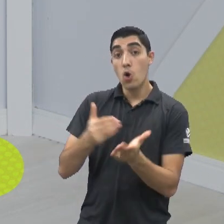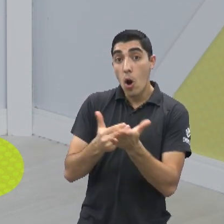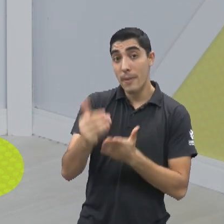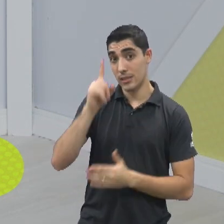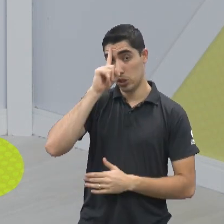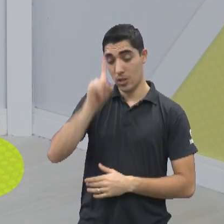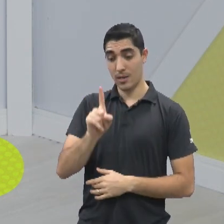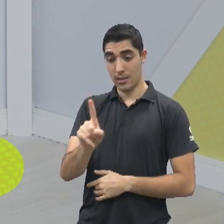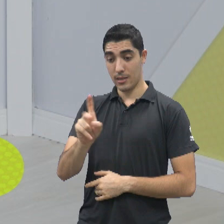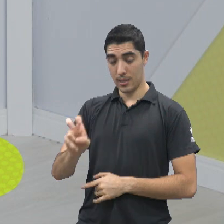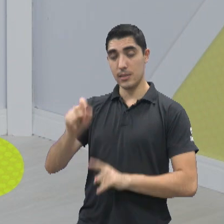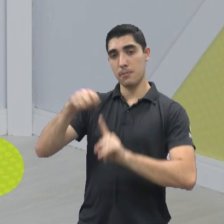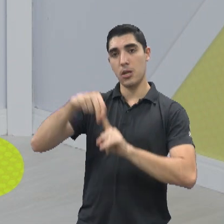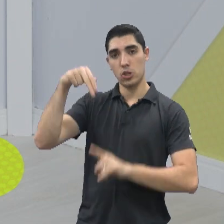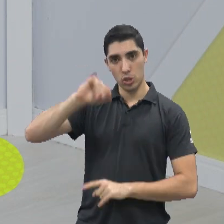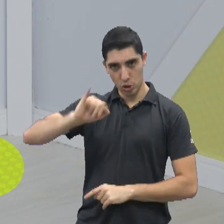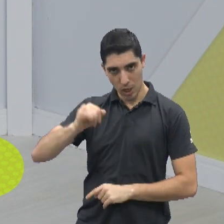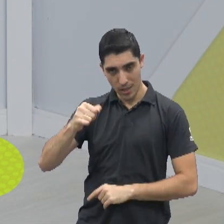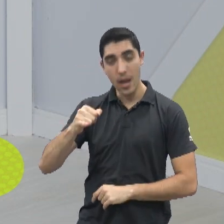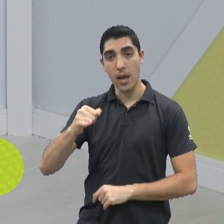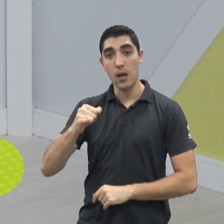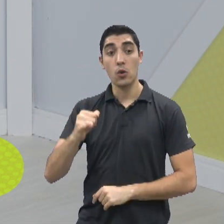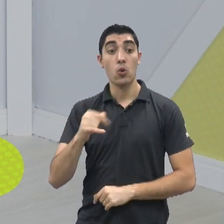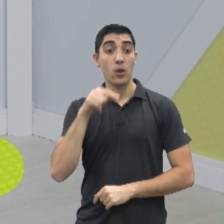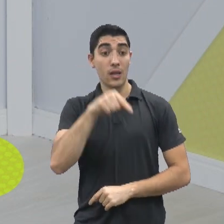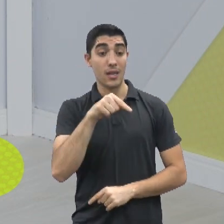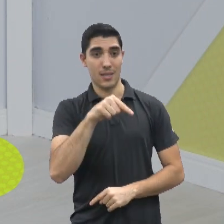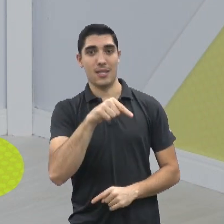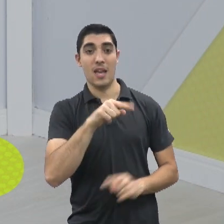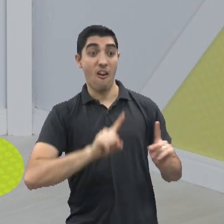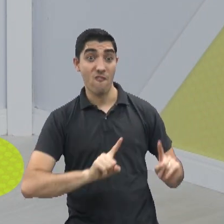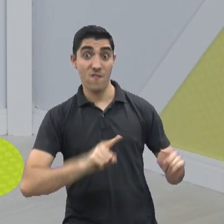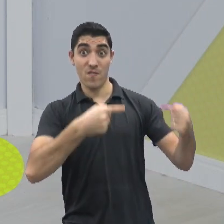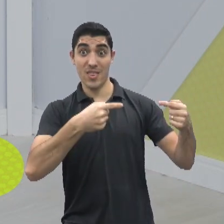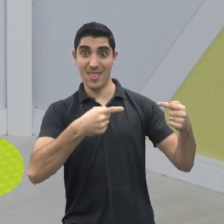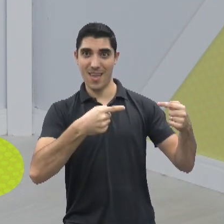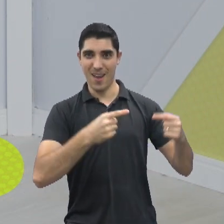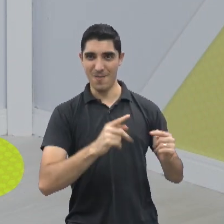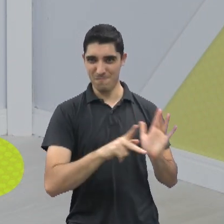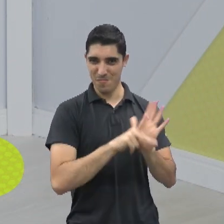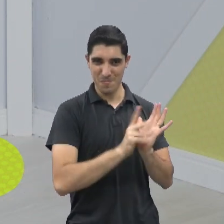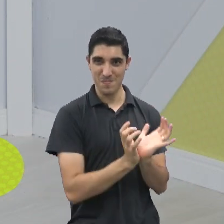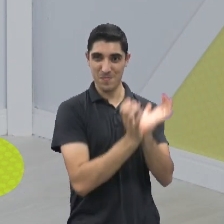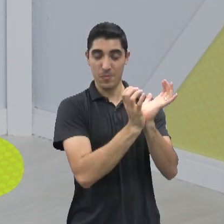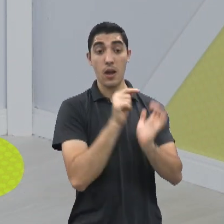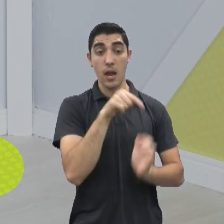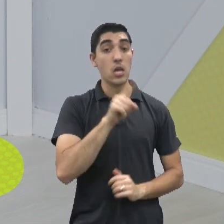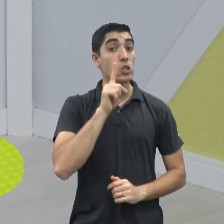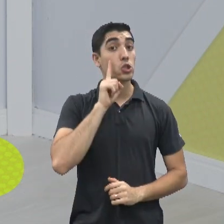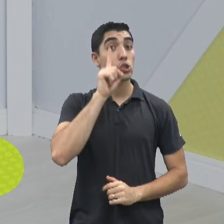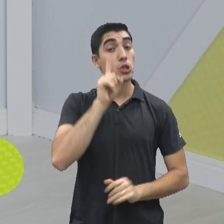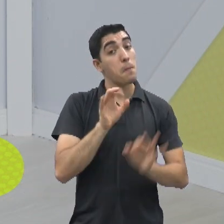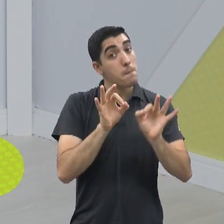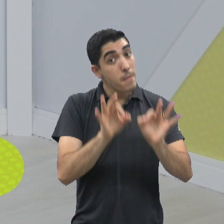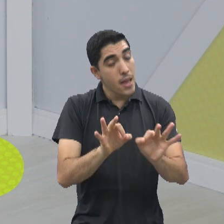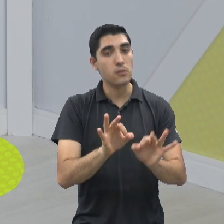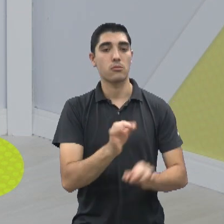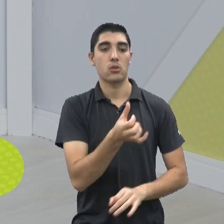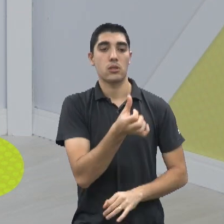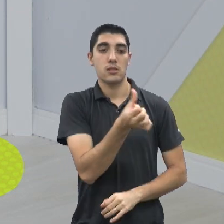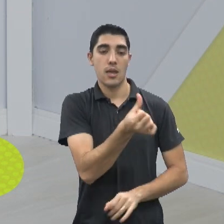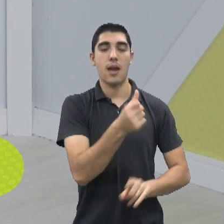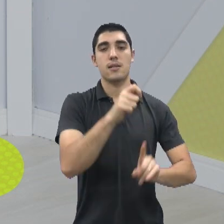de janeiro e a finalíssima, com os 2 promovidos para a Série A1 de 2026, tem data prevista para acontecer no dia 6 de abril